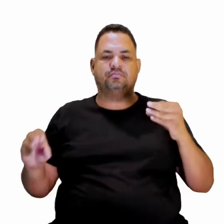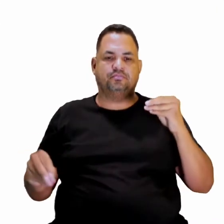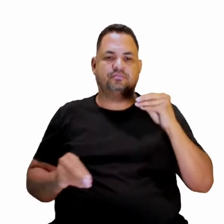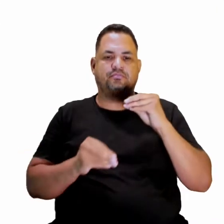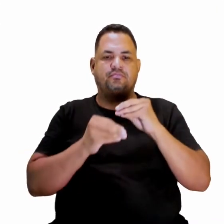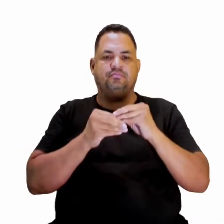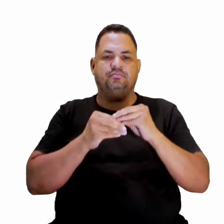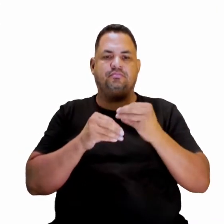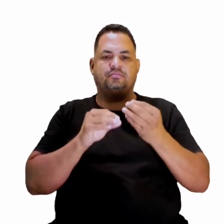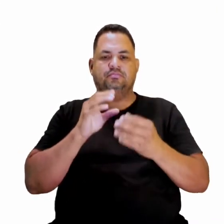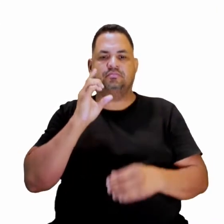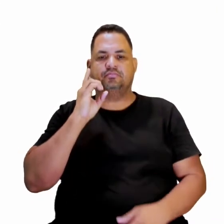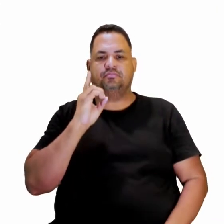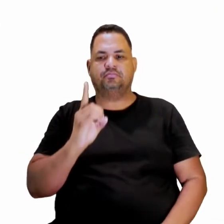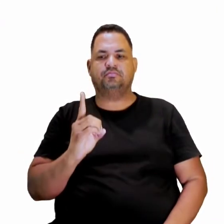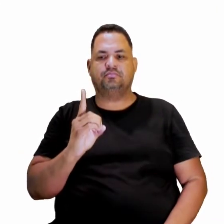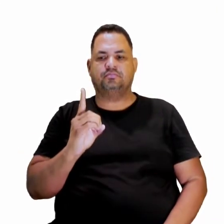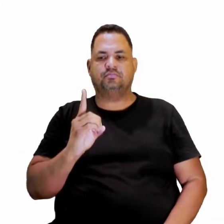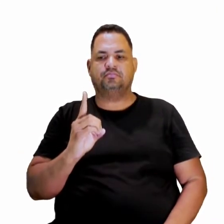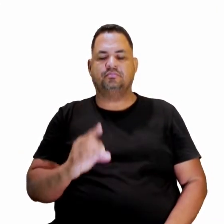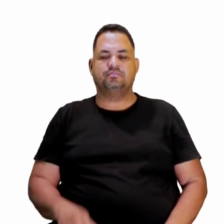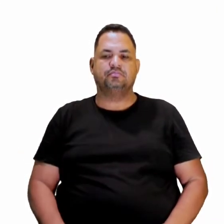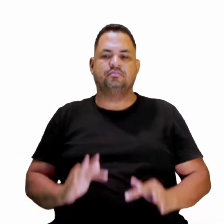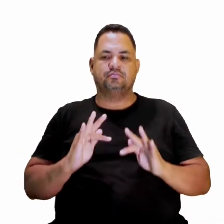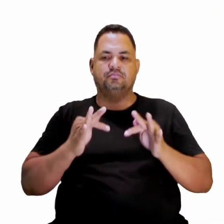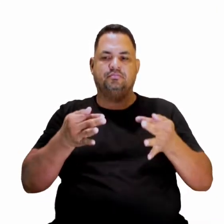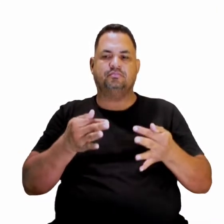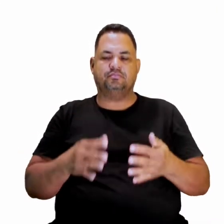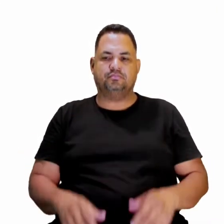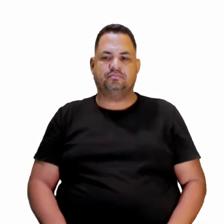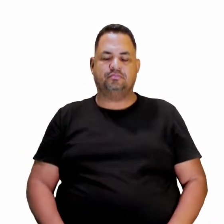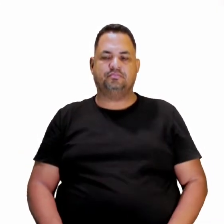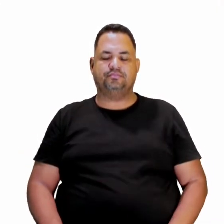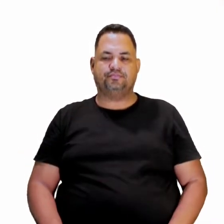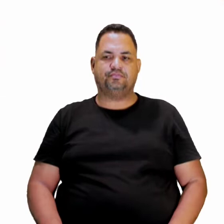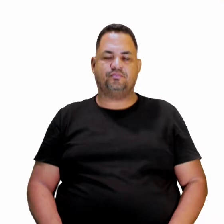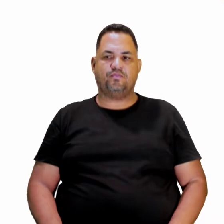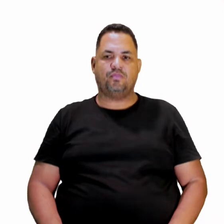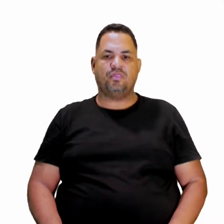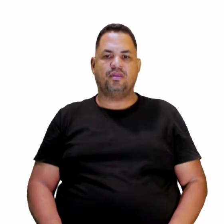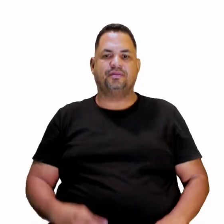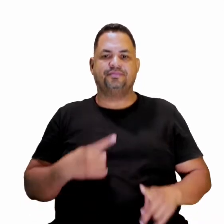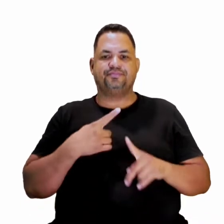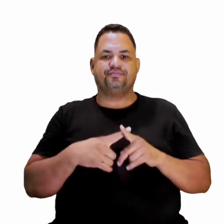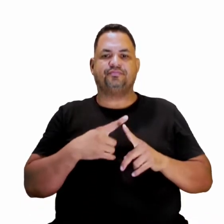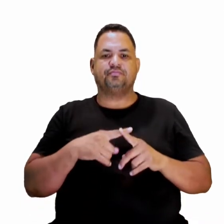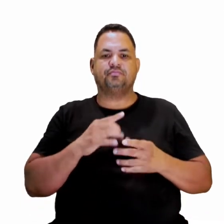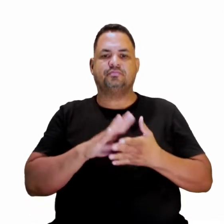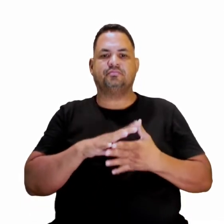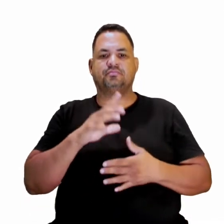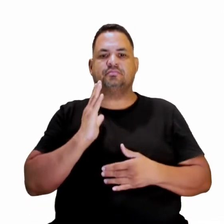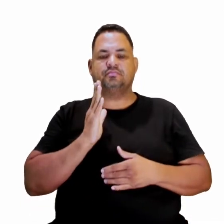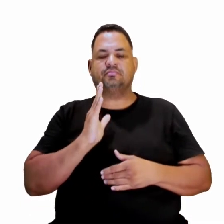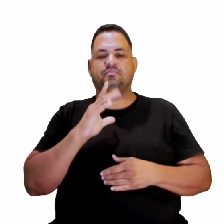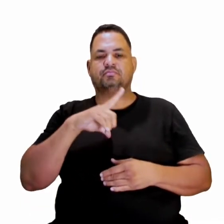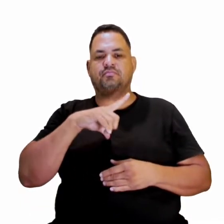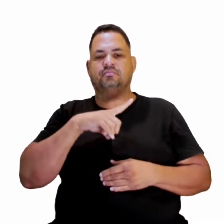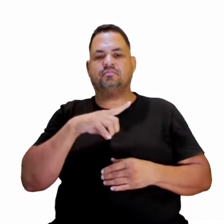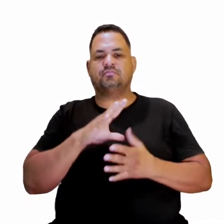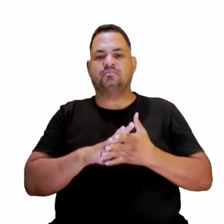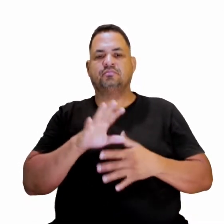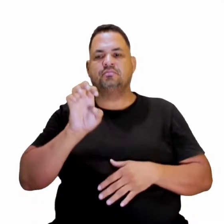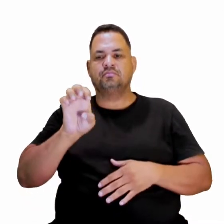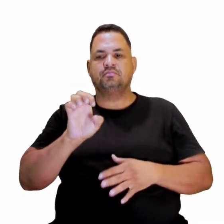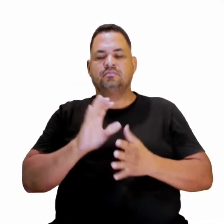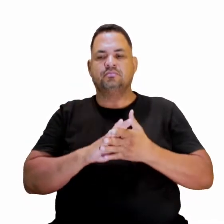somente acrescentar o D no final, a letra D, porque já termina com a vogal E. Então, você não vai